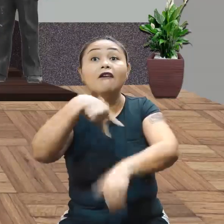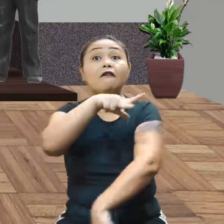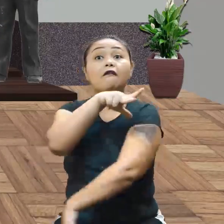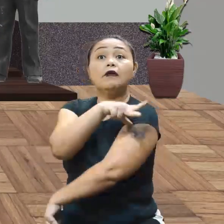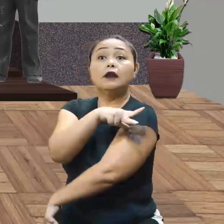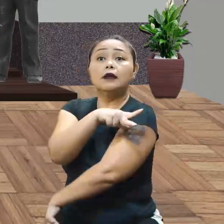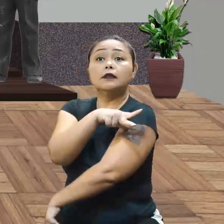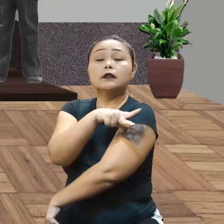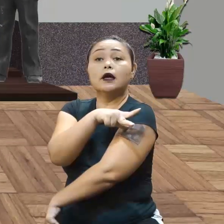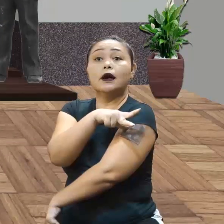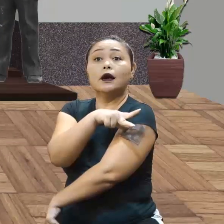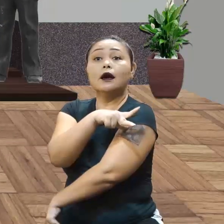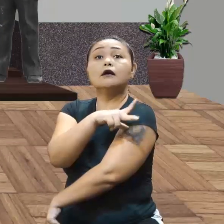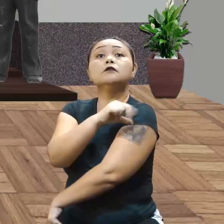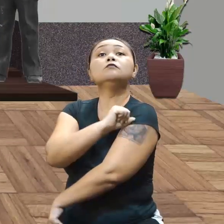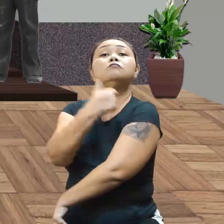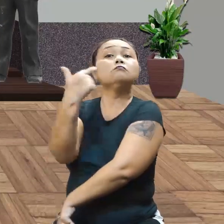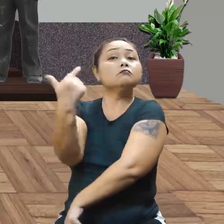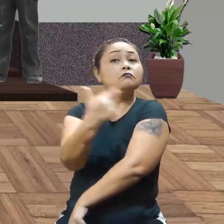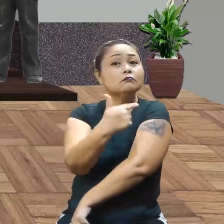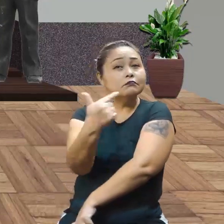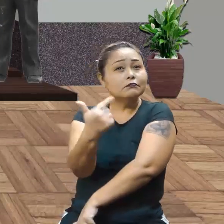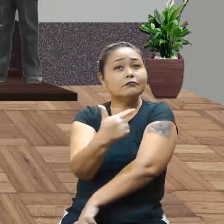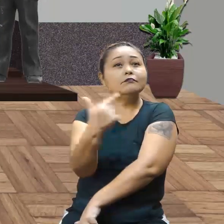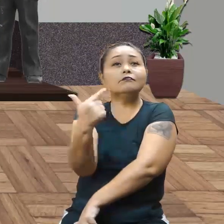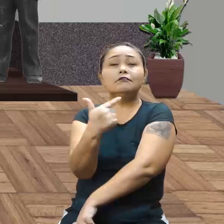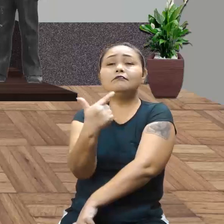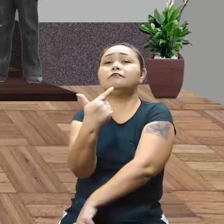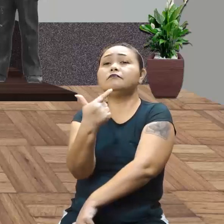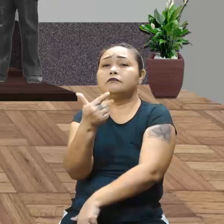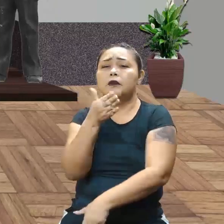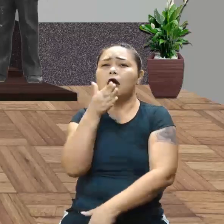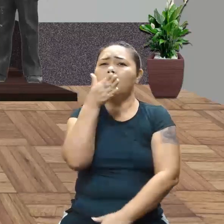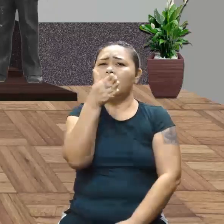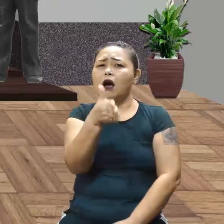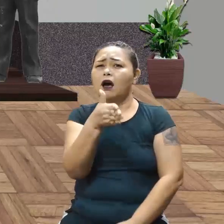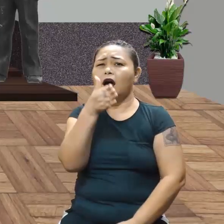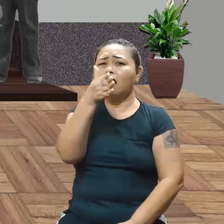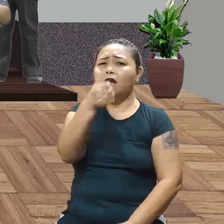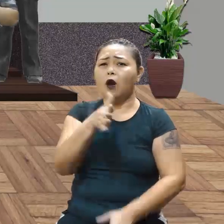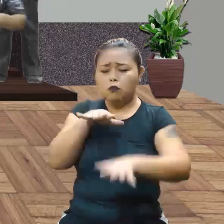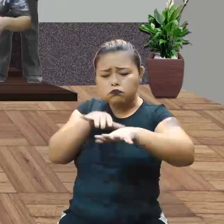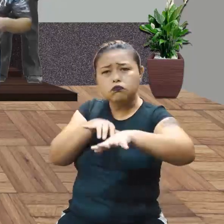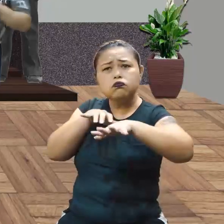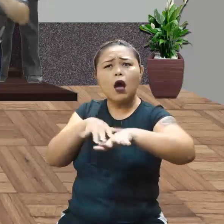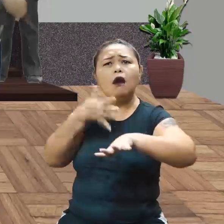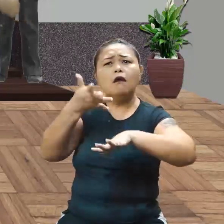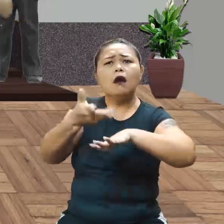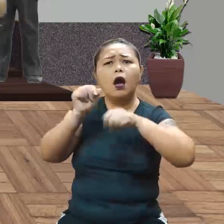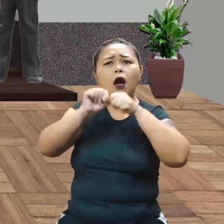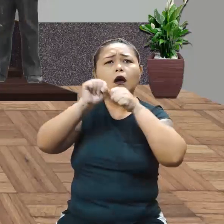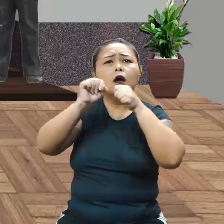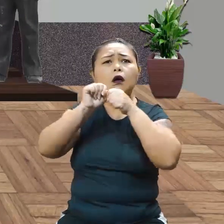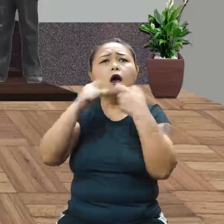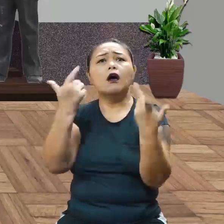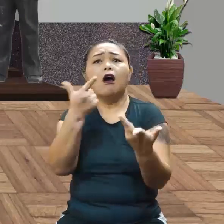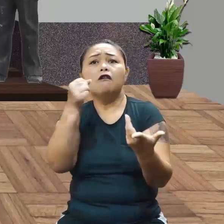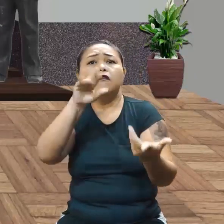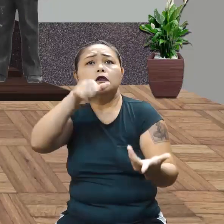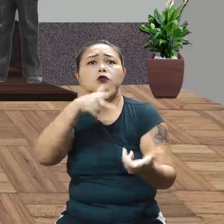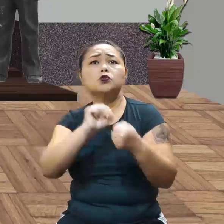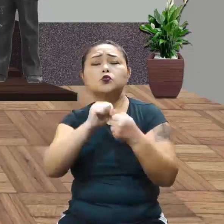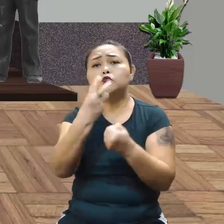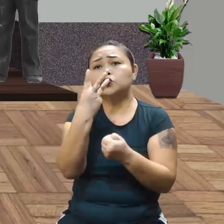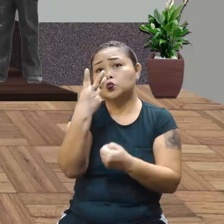Vilhena. Nós temos a segunda expedição. A segunda expedição, que ela vai aí de 20 de junho a 3 de novembro